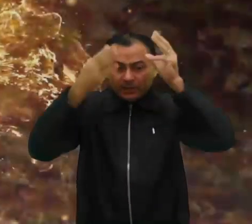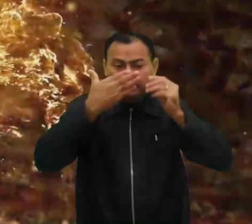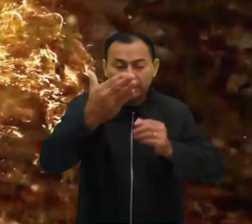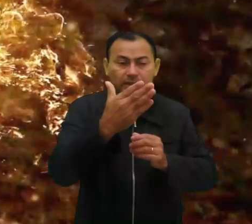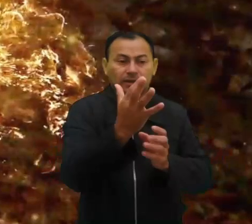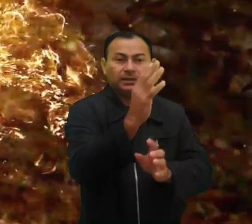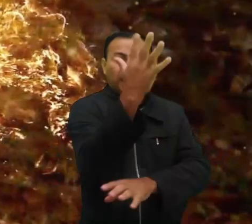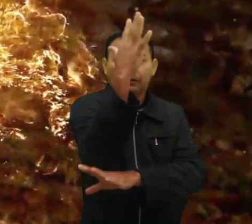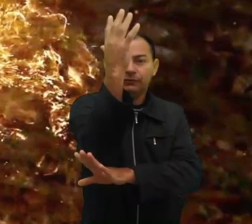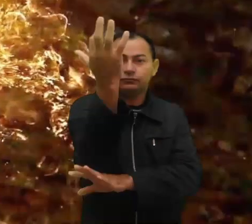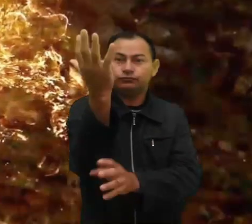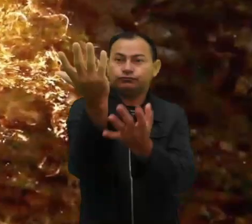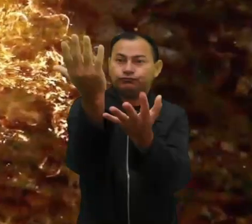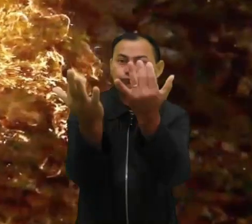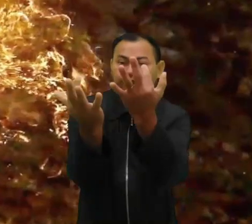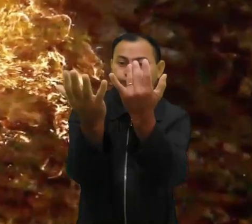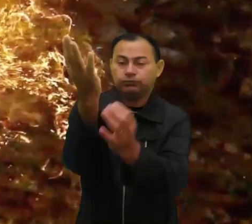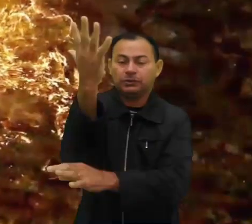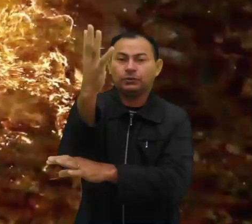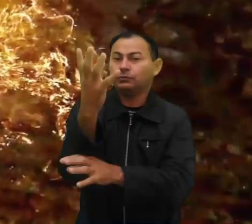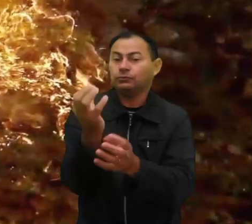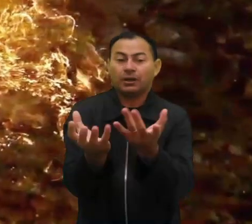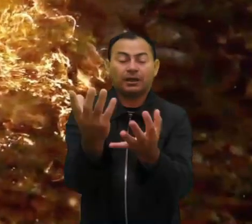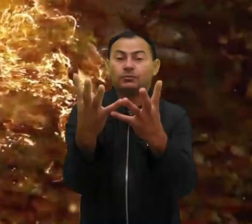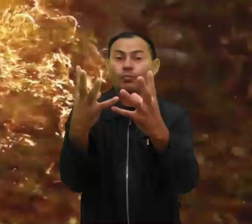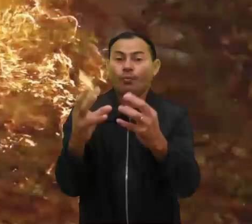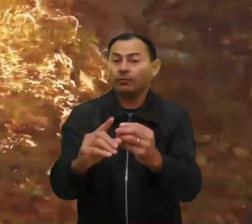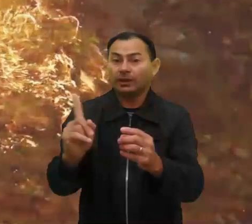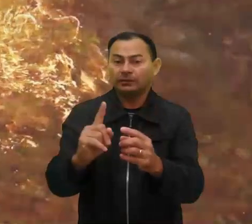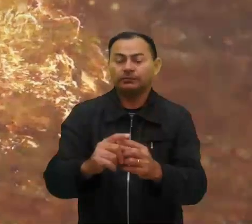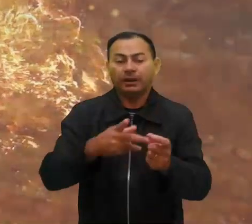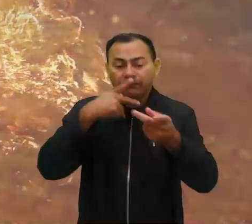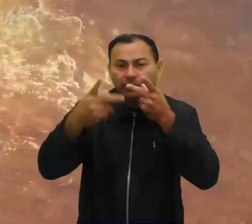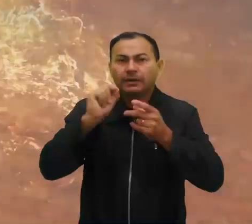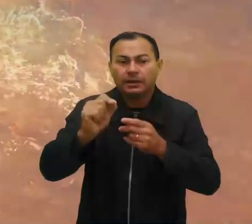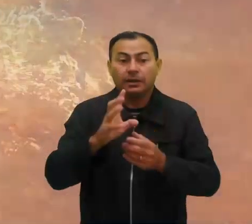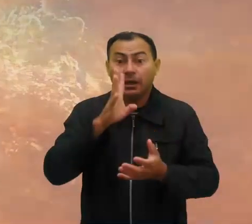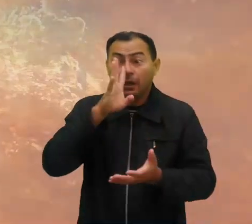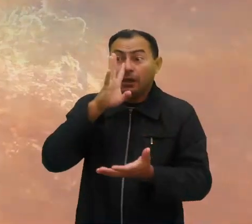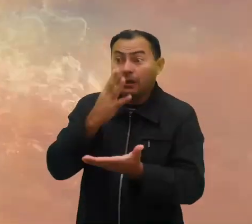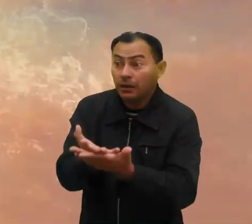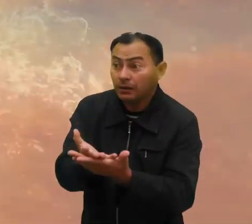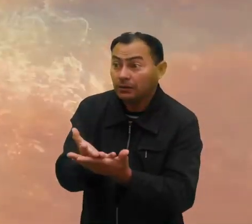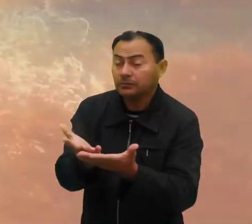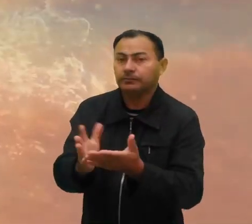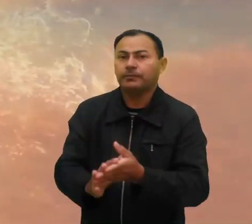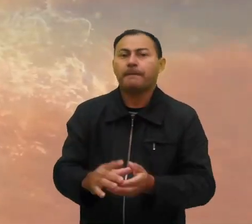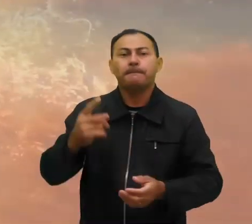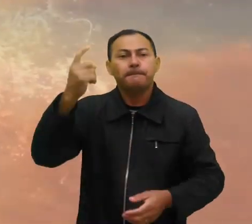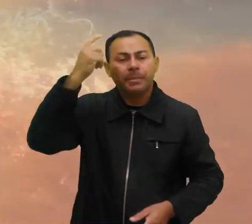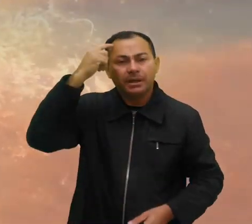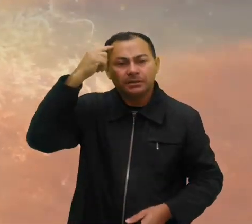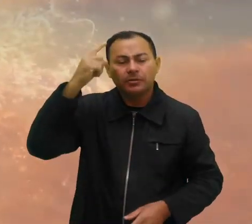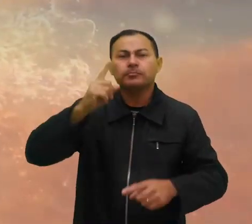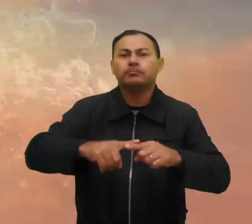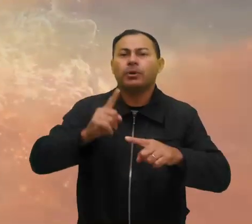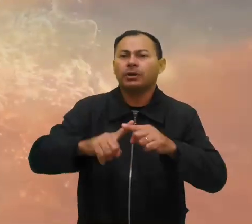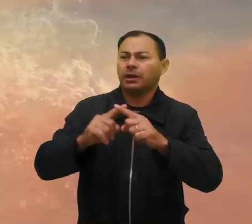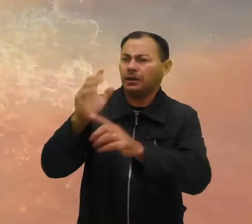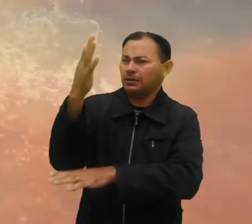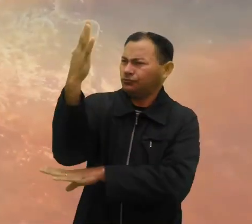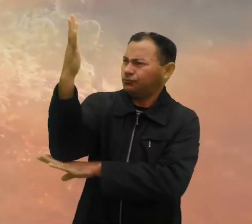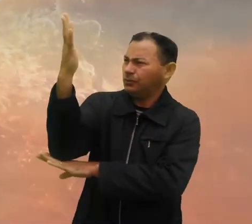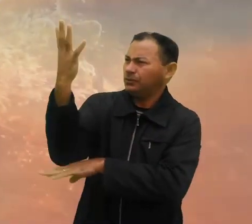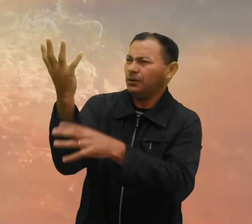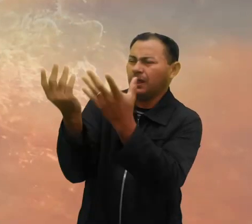da sarça ardente, que não era consumida pelo fogo? Ele disse, que impressionante! Pensou, por que a